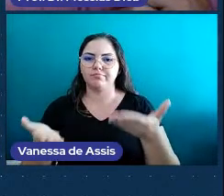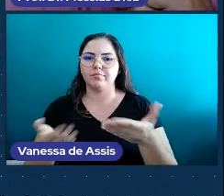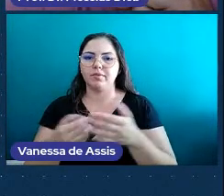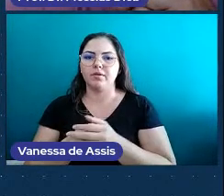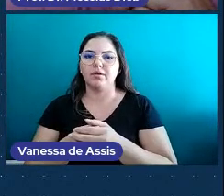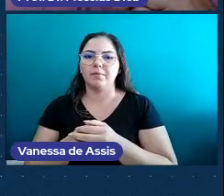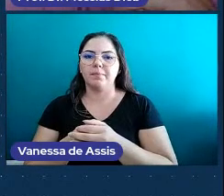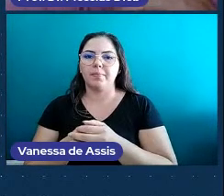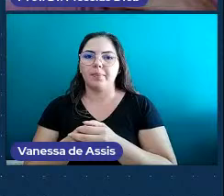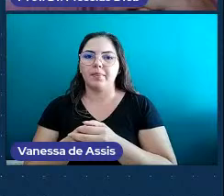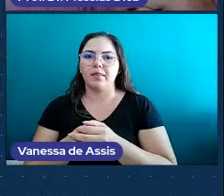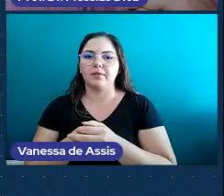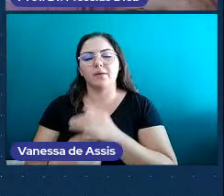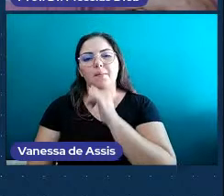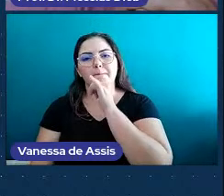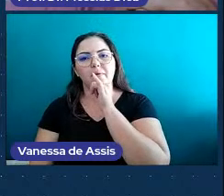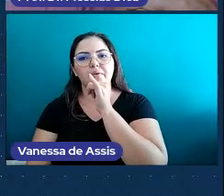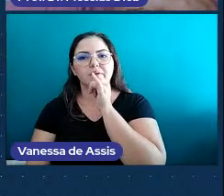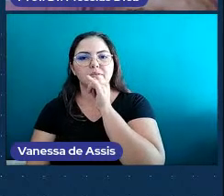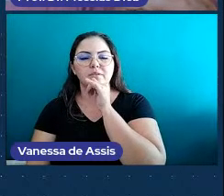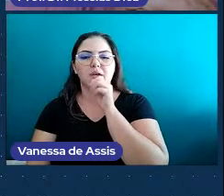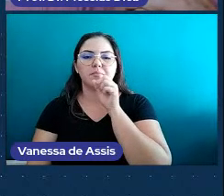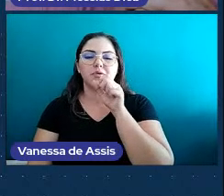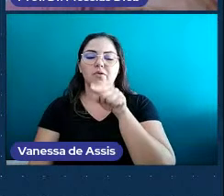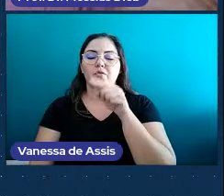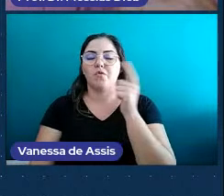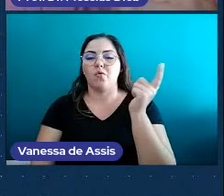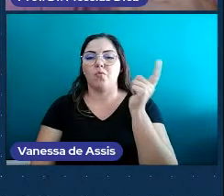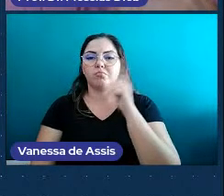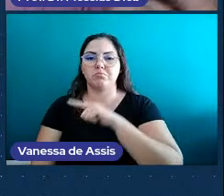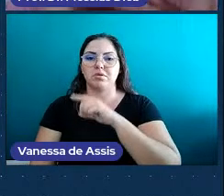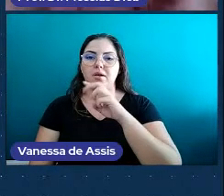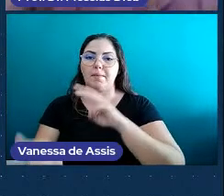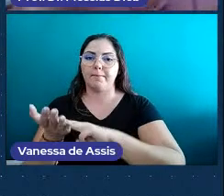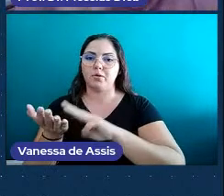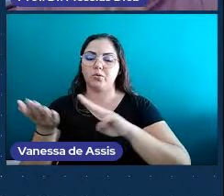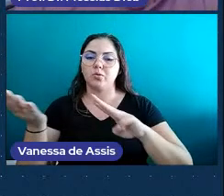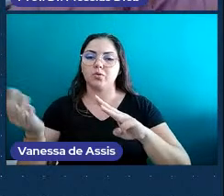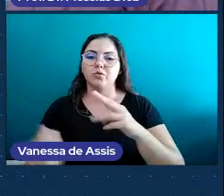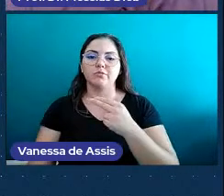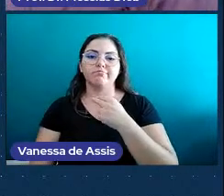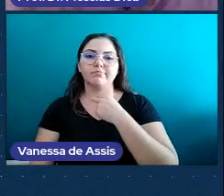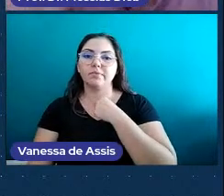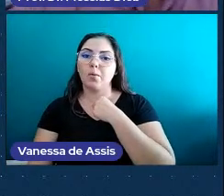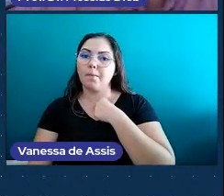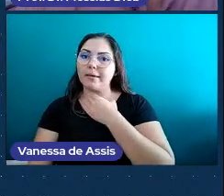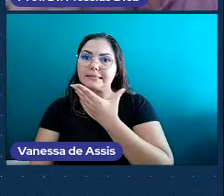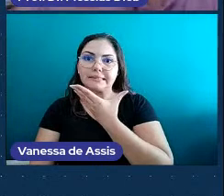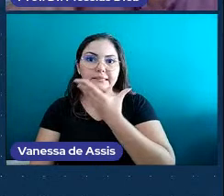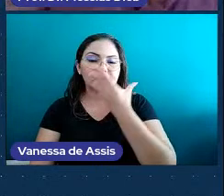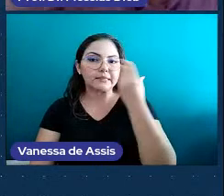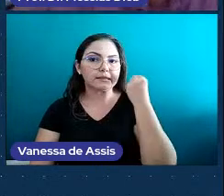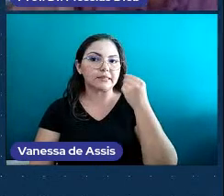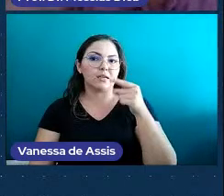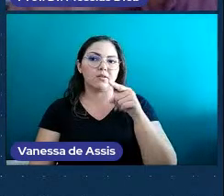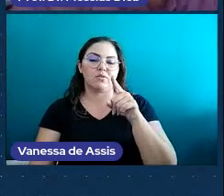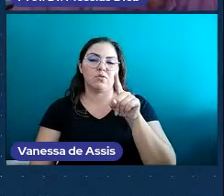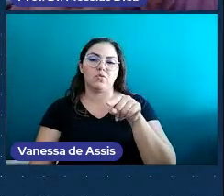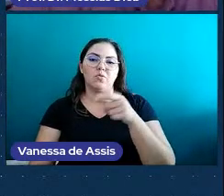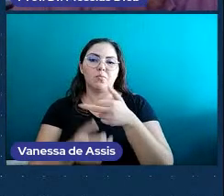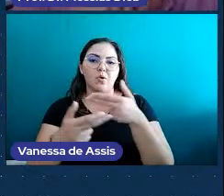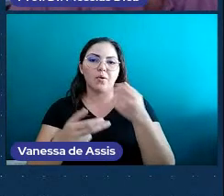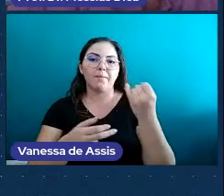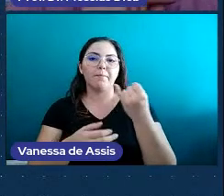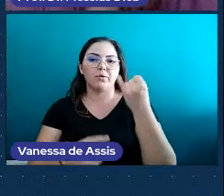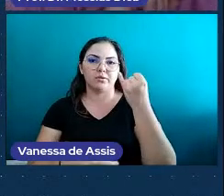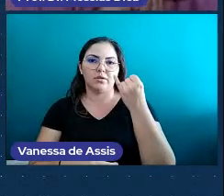você for definir, né, a metodologia, não esquecer desse detalhe, que ela deve estar